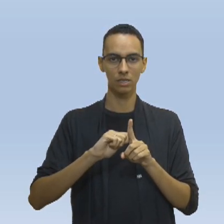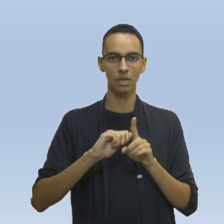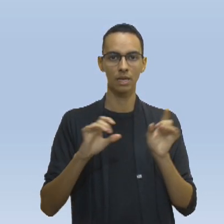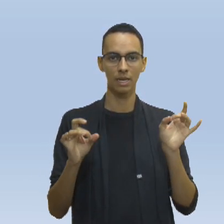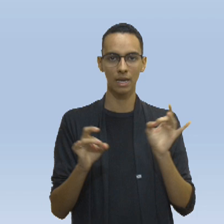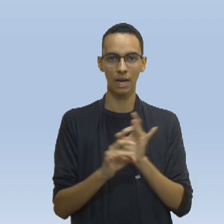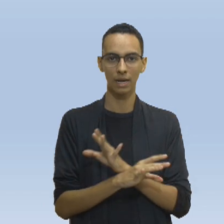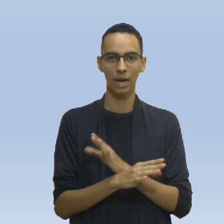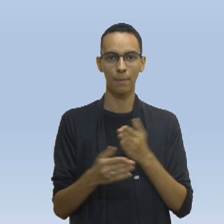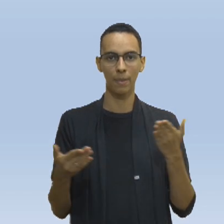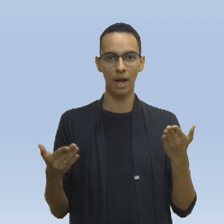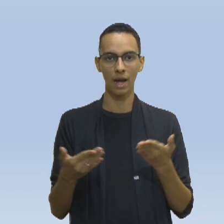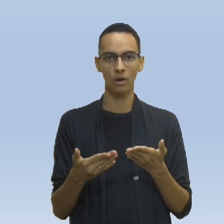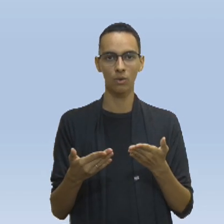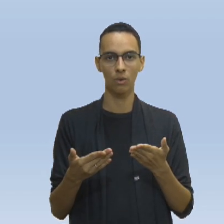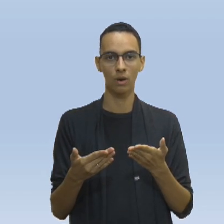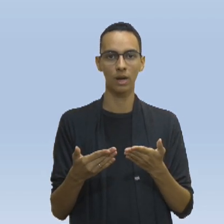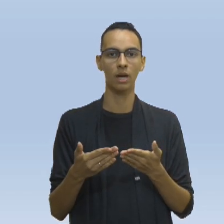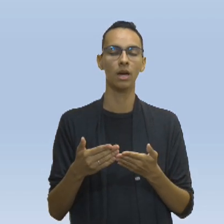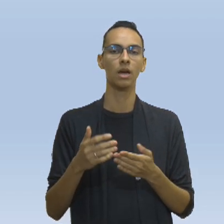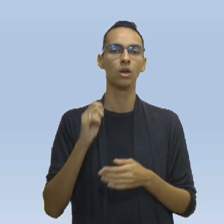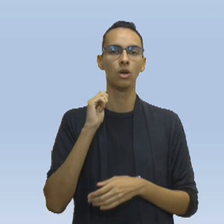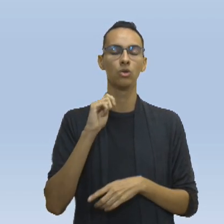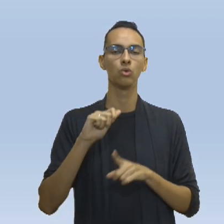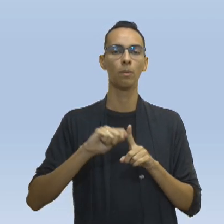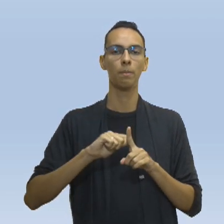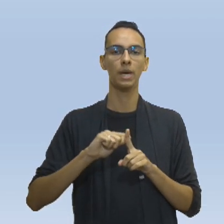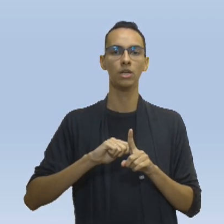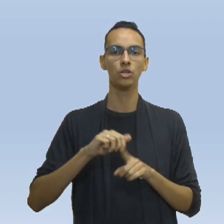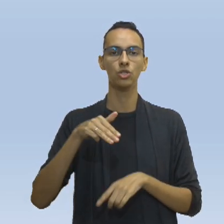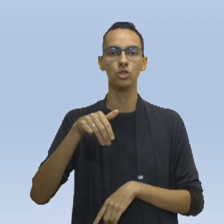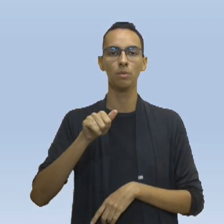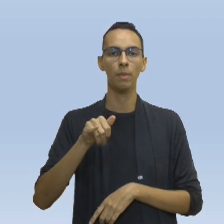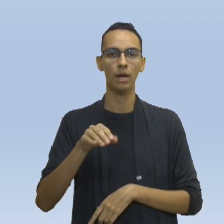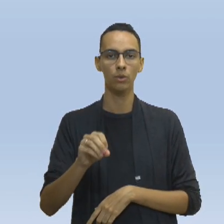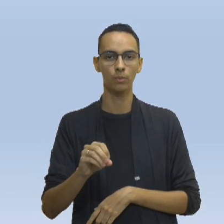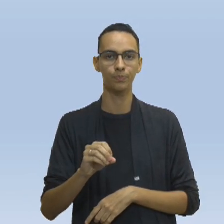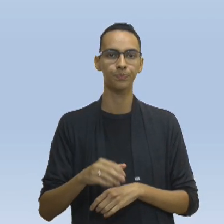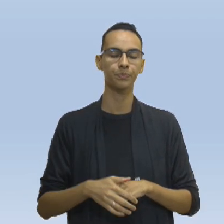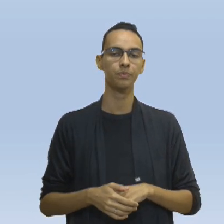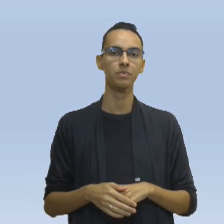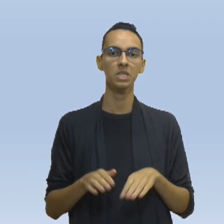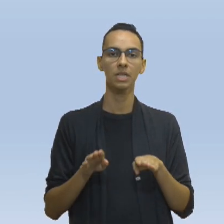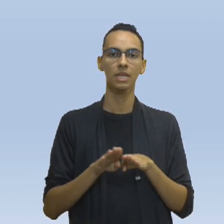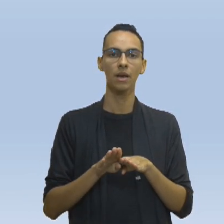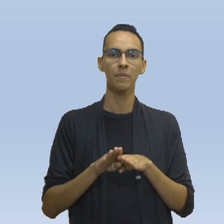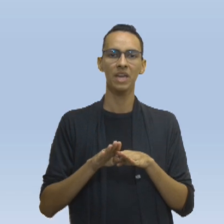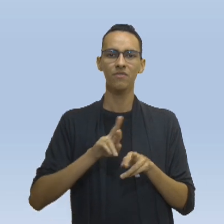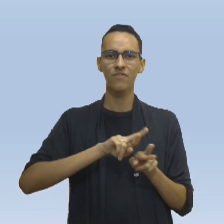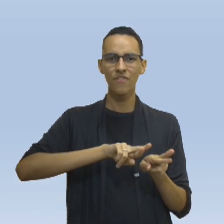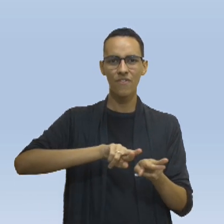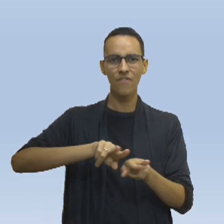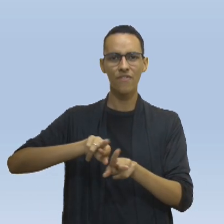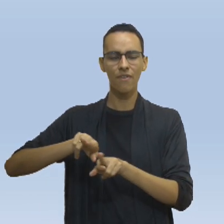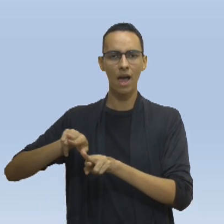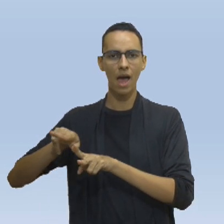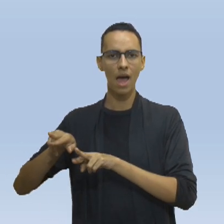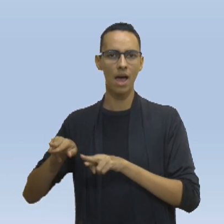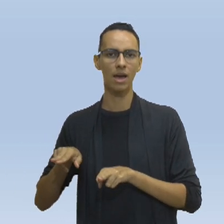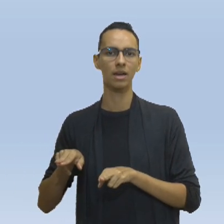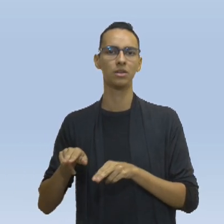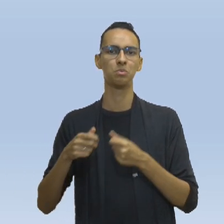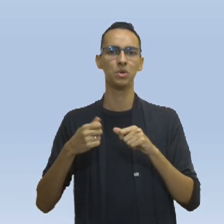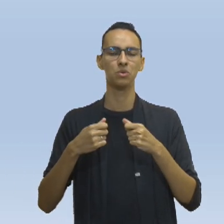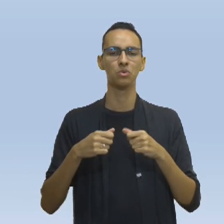completa agora no mês de maio, né? Além disso, várias reposições de colaboradores ficaram impedidas